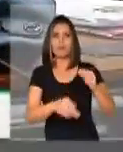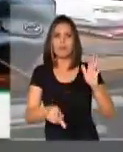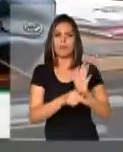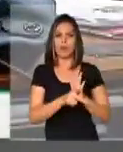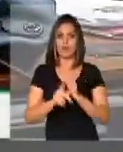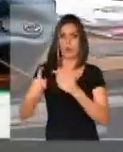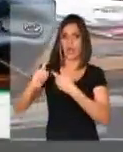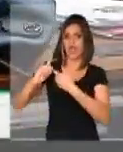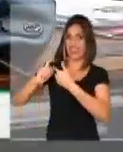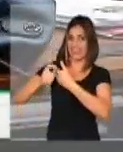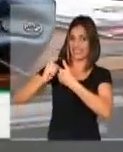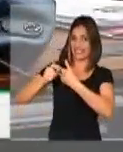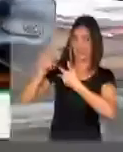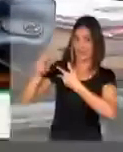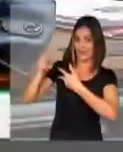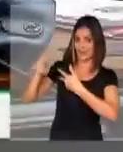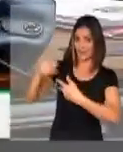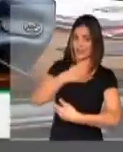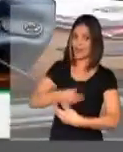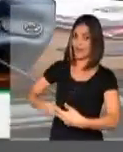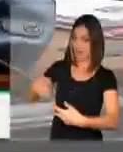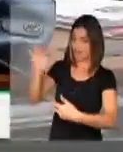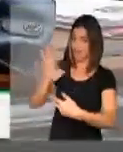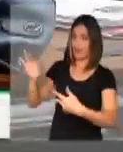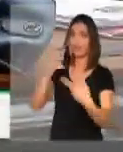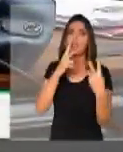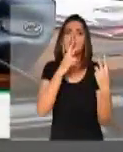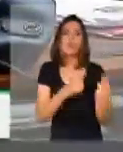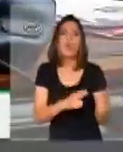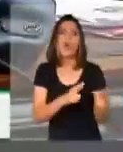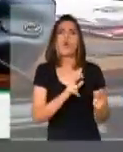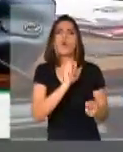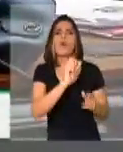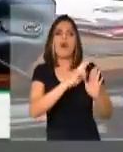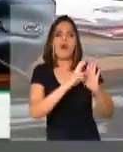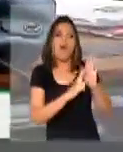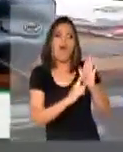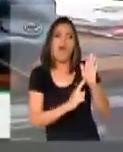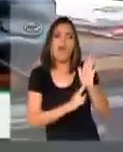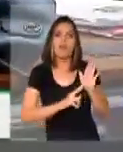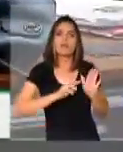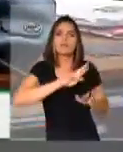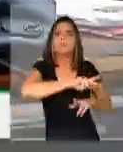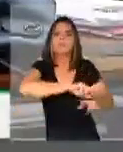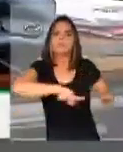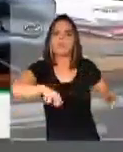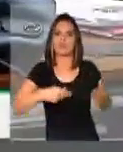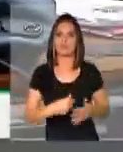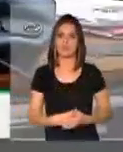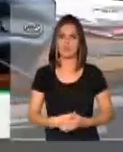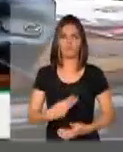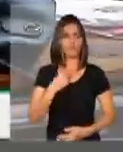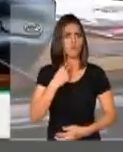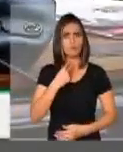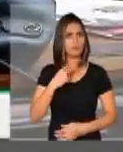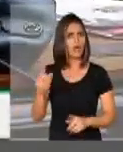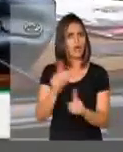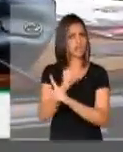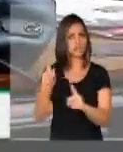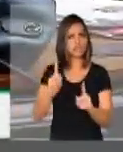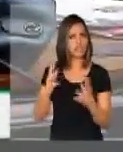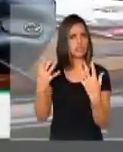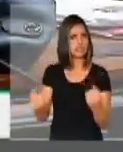iniciativa do Executivo, assim como está fazendo também para os demais regimes. Nós não podemos passar esse cheque em